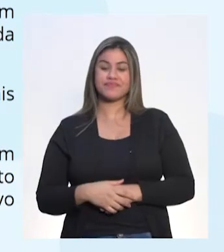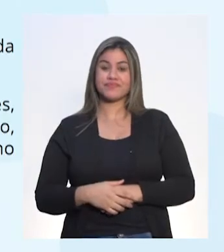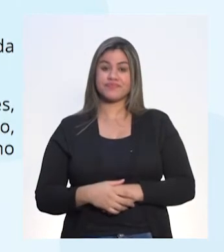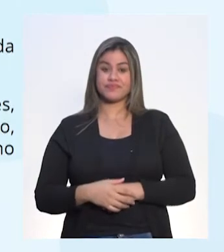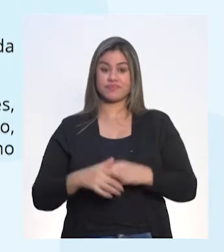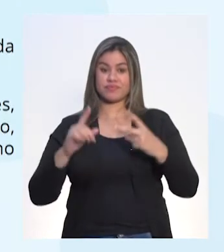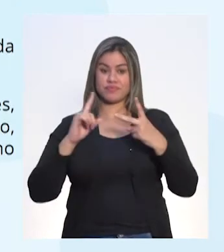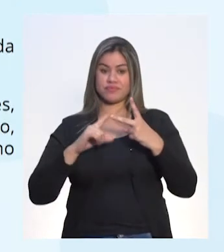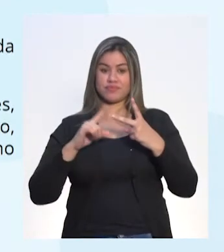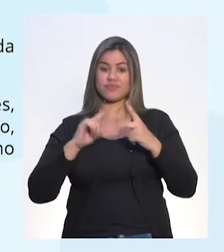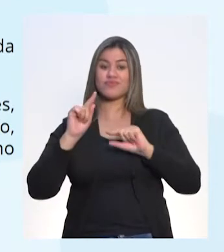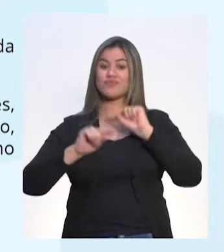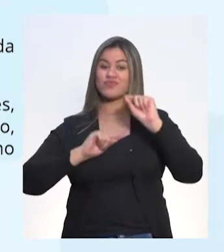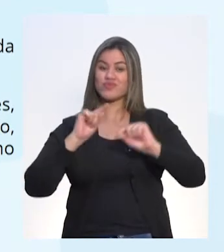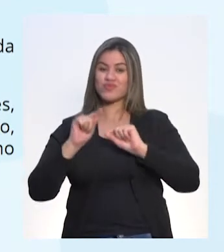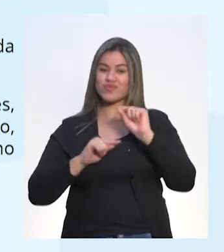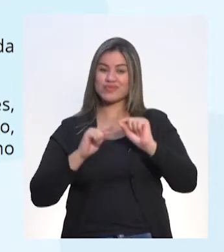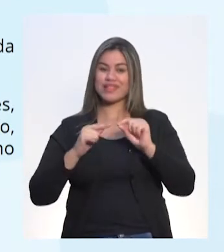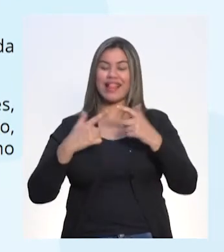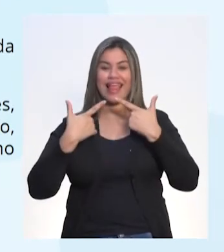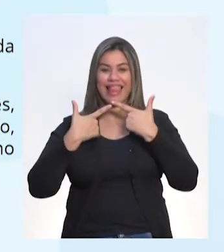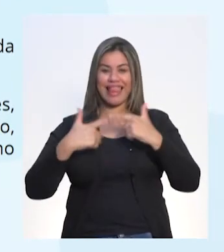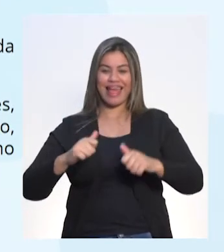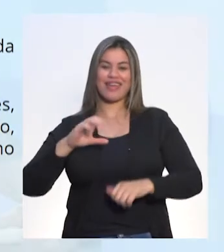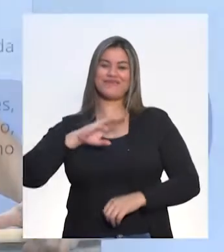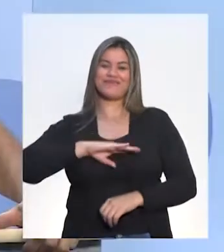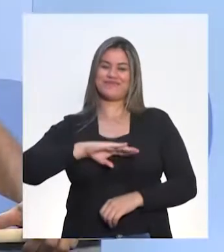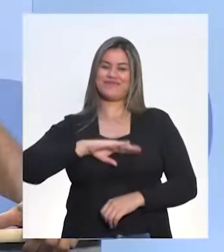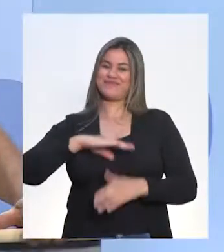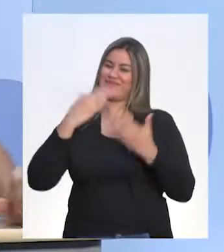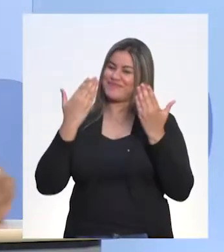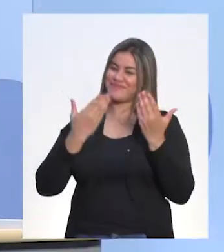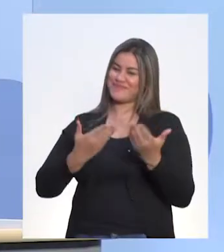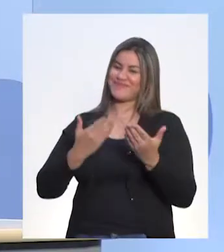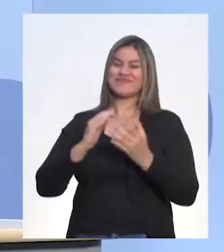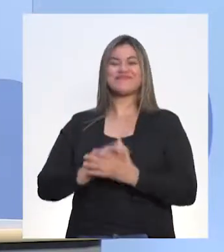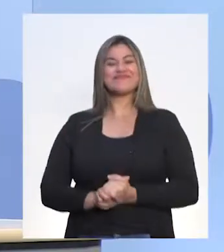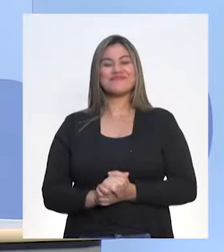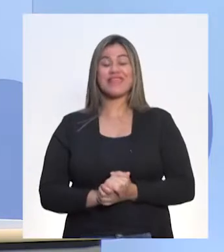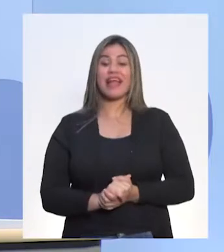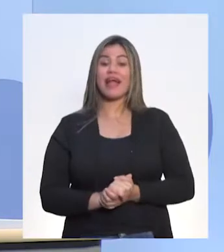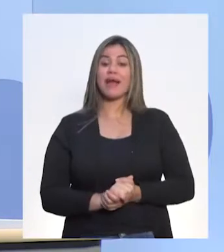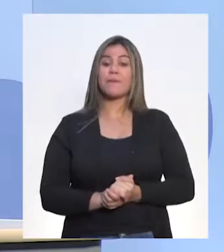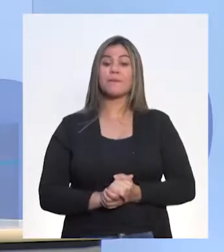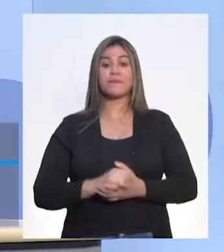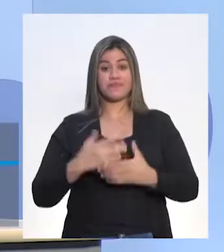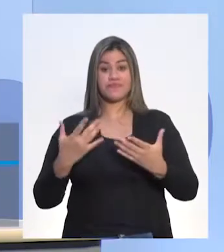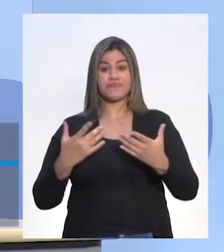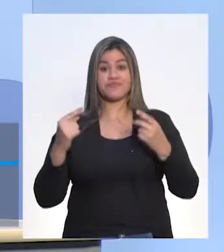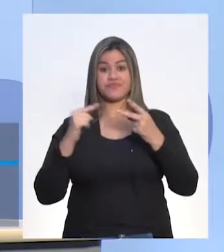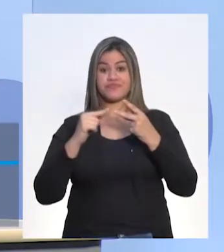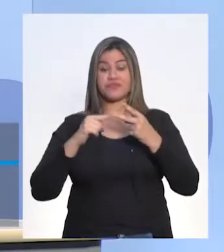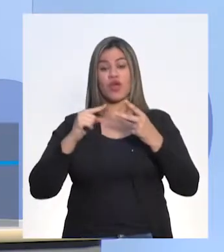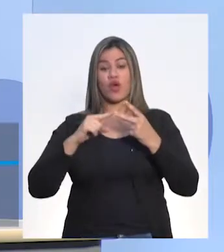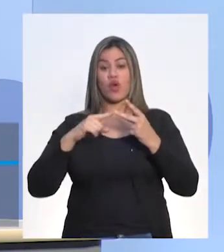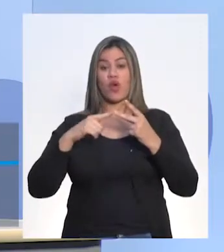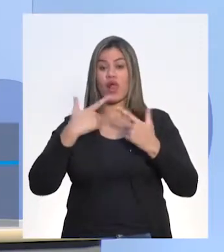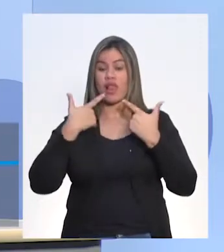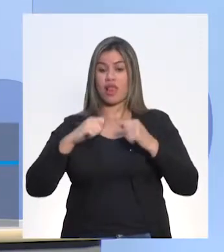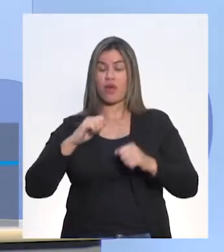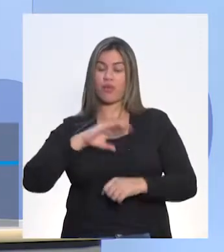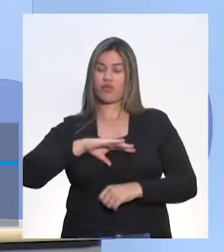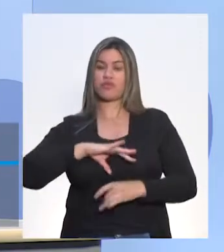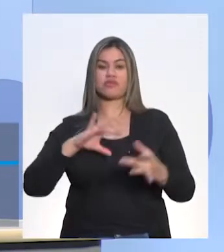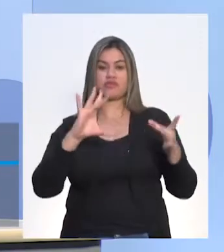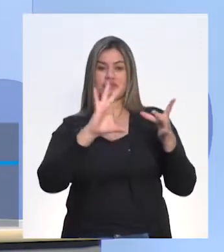segunda parte da nossa A aula. parte da aula de língua portuguesa, Professor pode ser a Mauro. tela comigo. Então, na parte de língua portuguesa, vai estar bem conectada com o teatro.